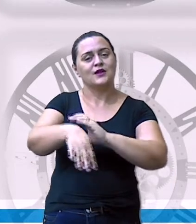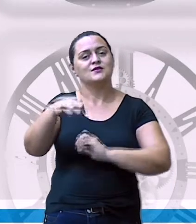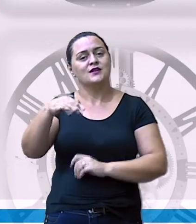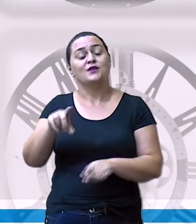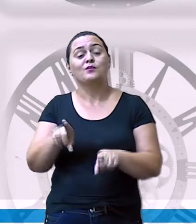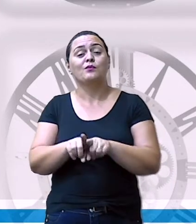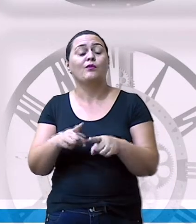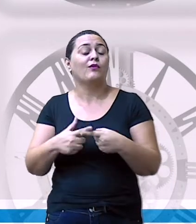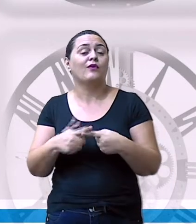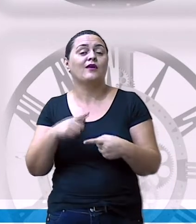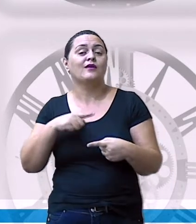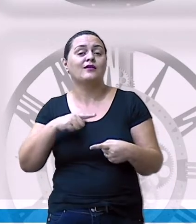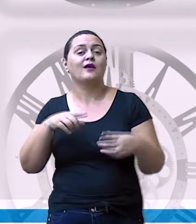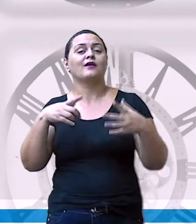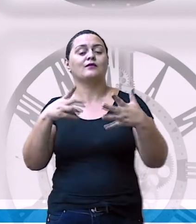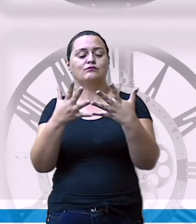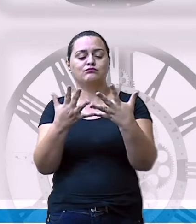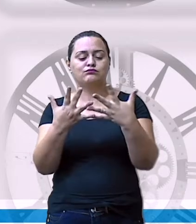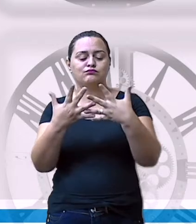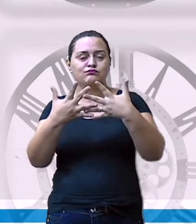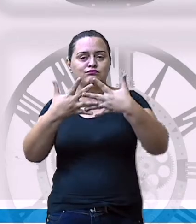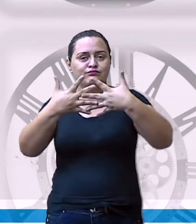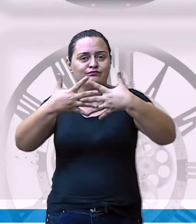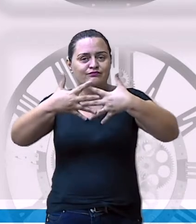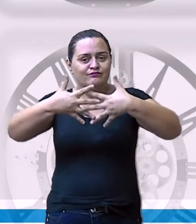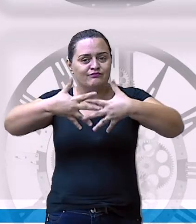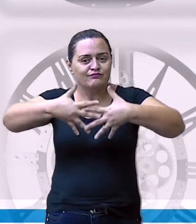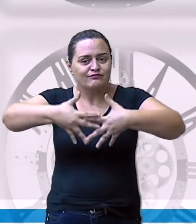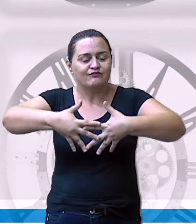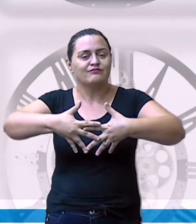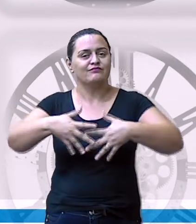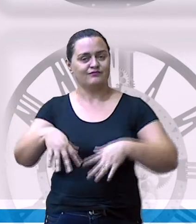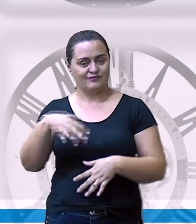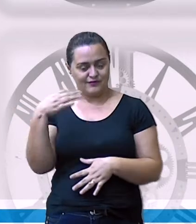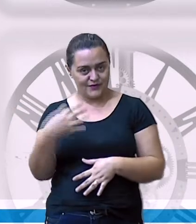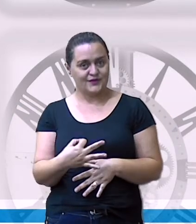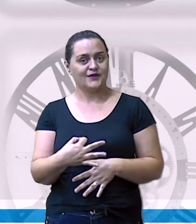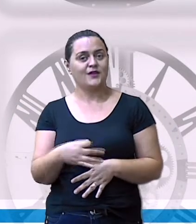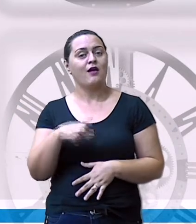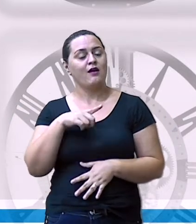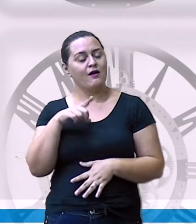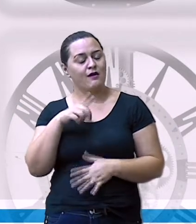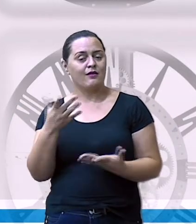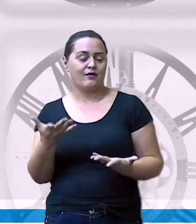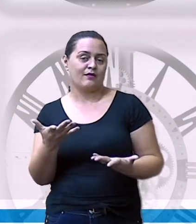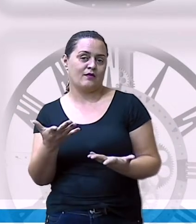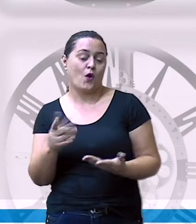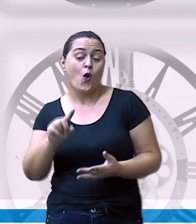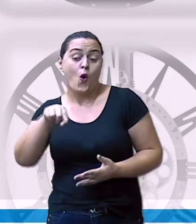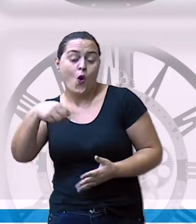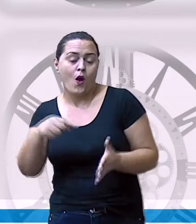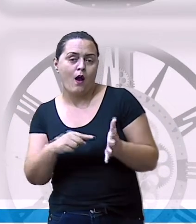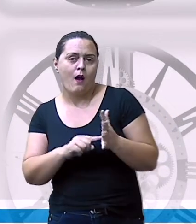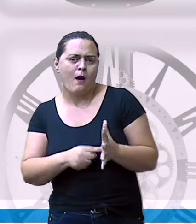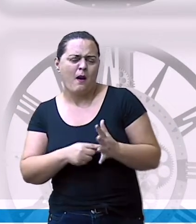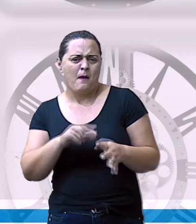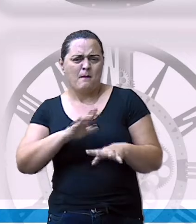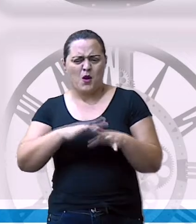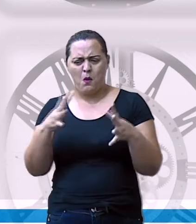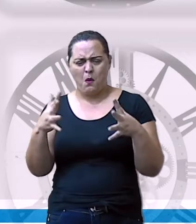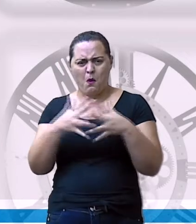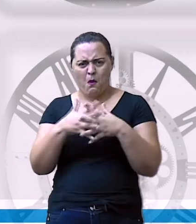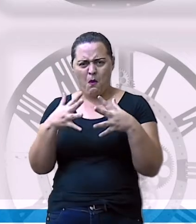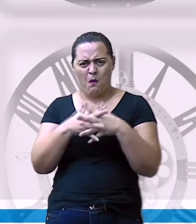cana-de-açúcar para poder fazer a garapa. Em algumas máquinas mais complexas, motores elétricos